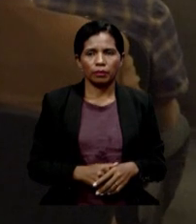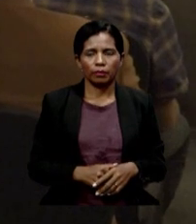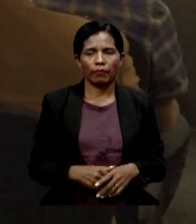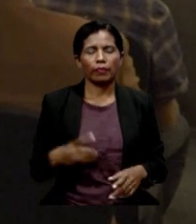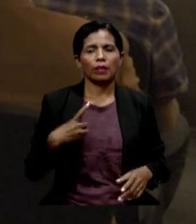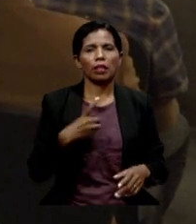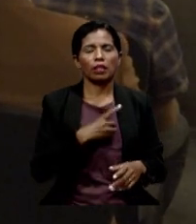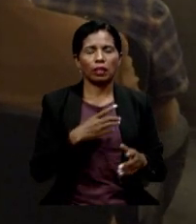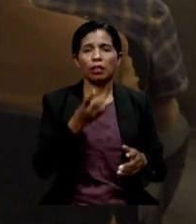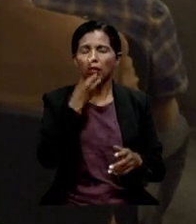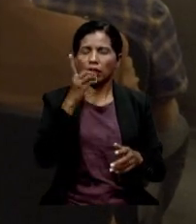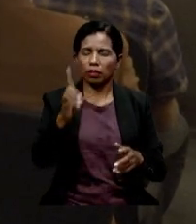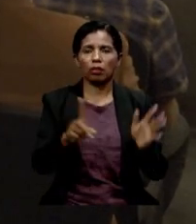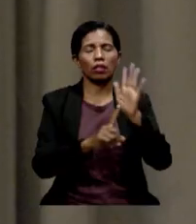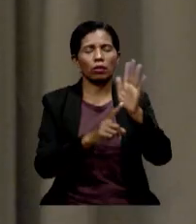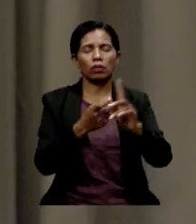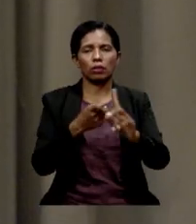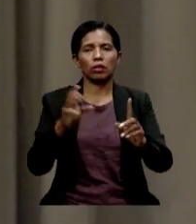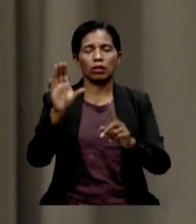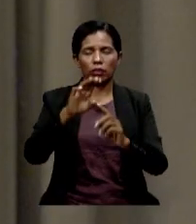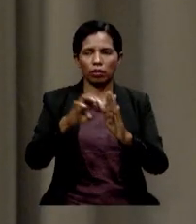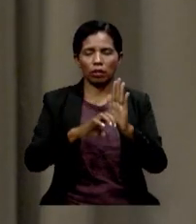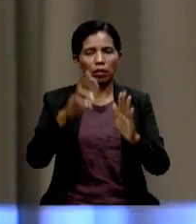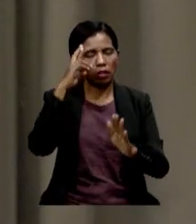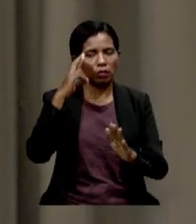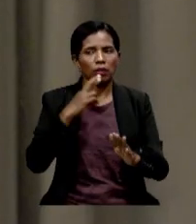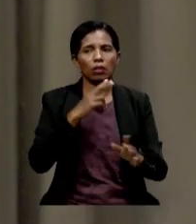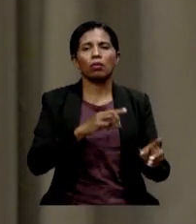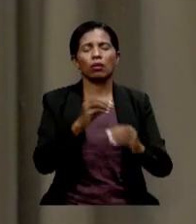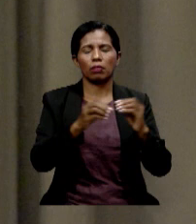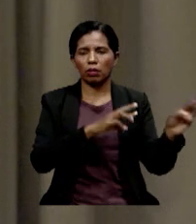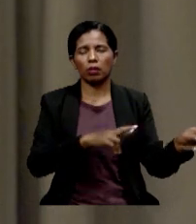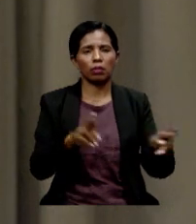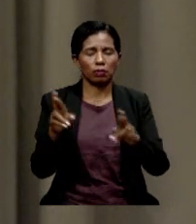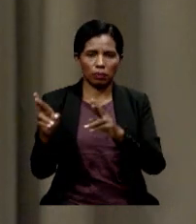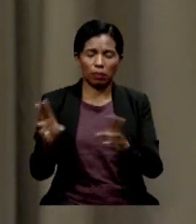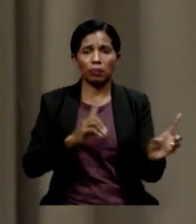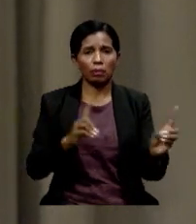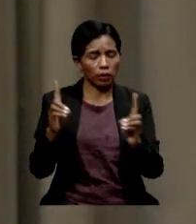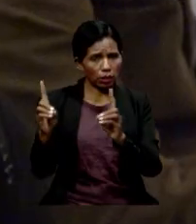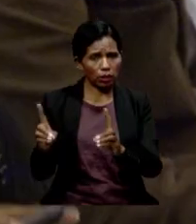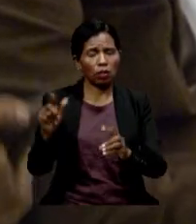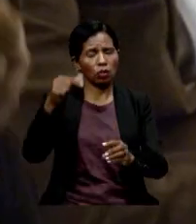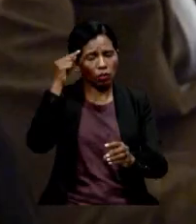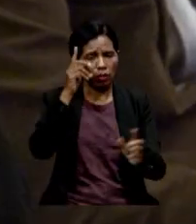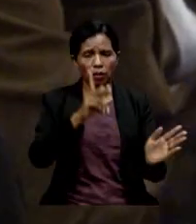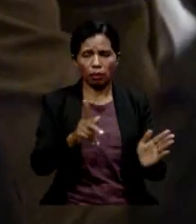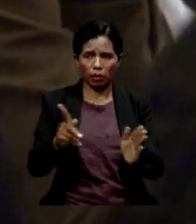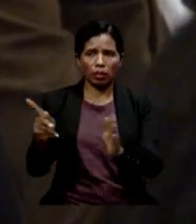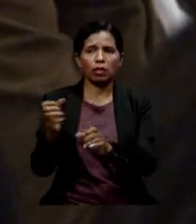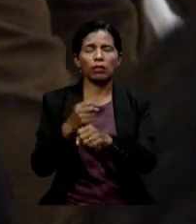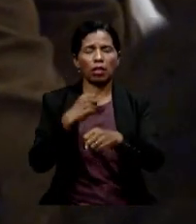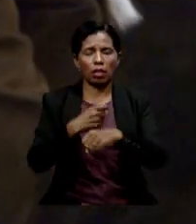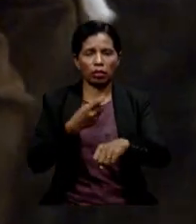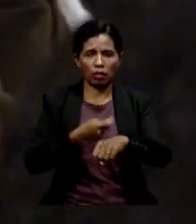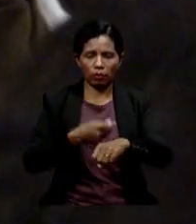Declaração né, a todos os festados geramos outra relação com a implementação fibra óptica no que o governo planeia a realiza e a tempo